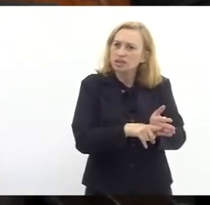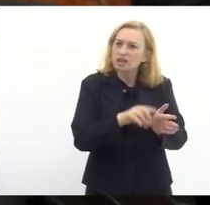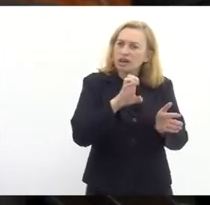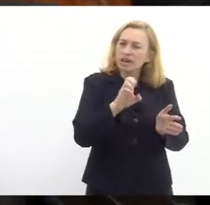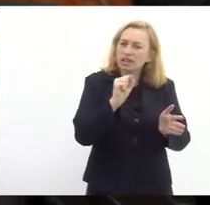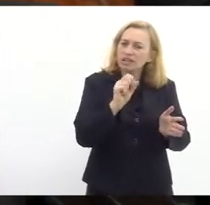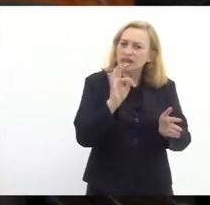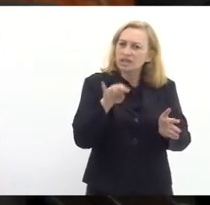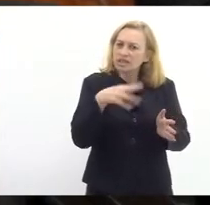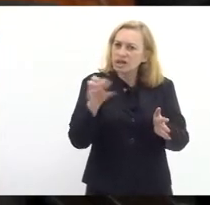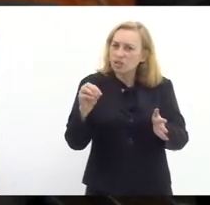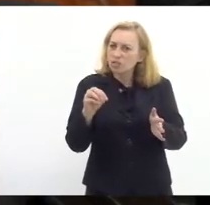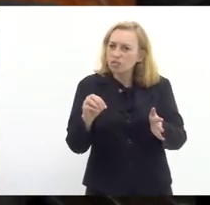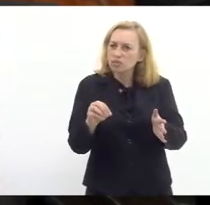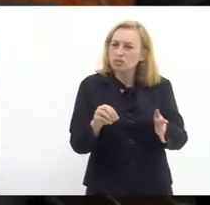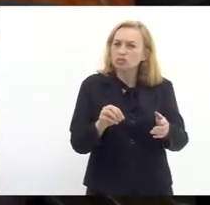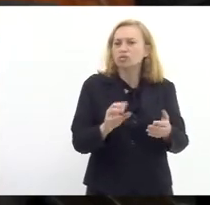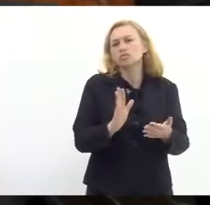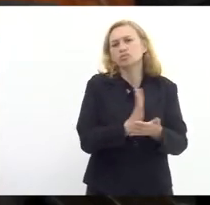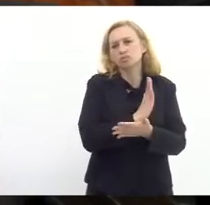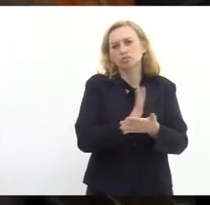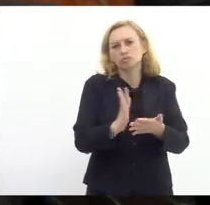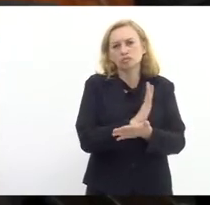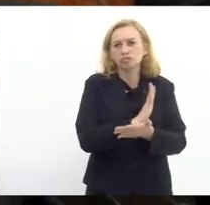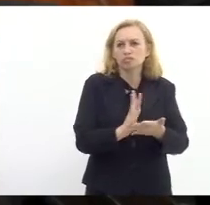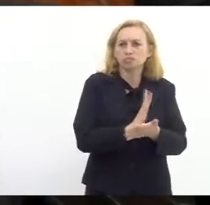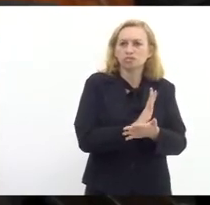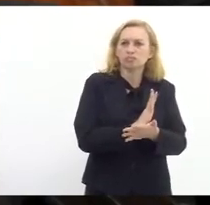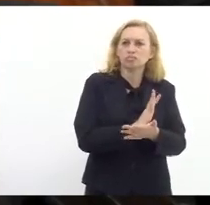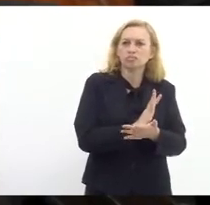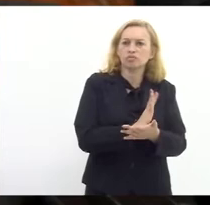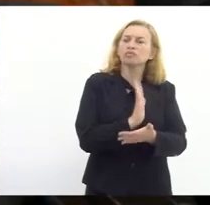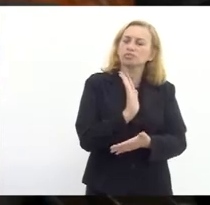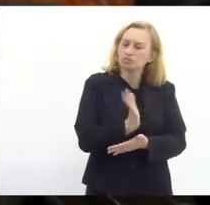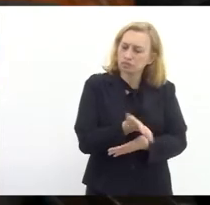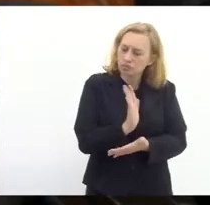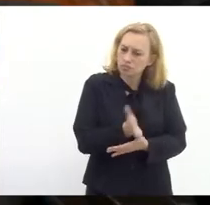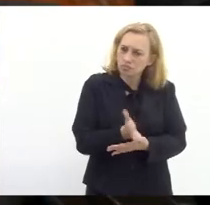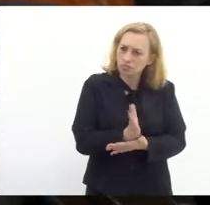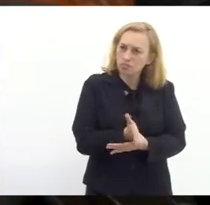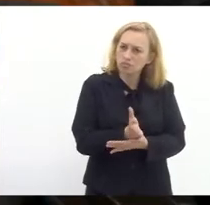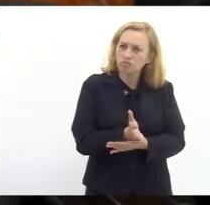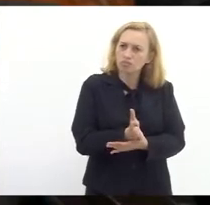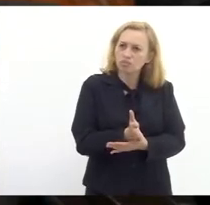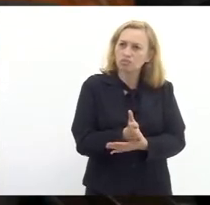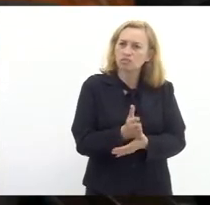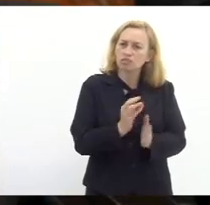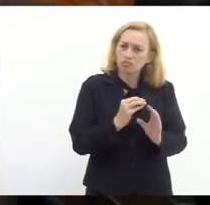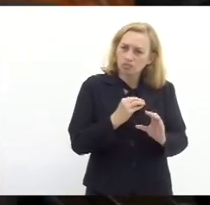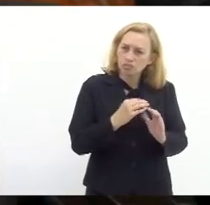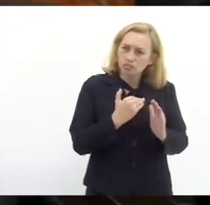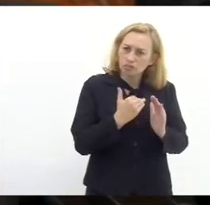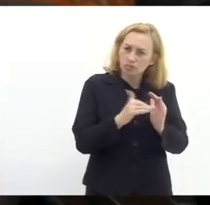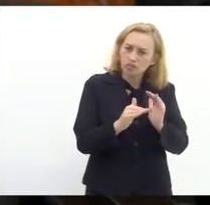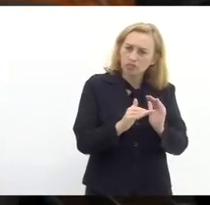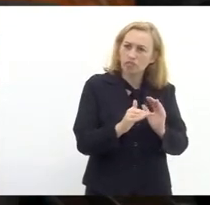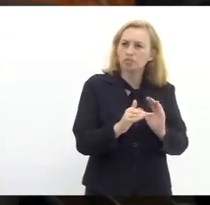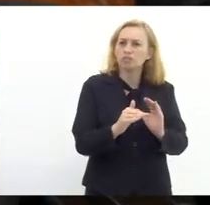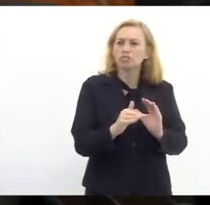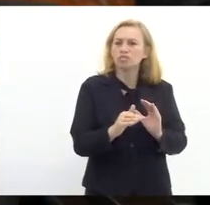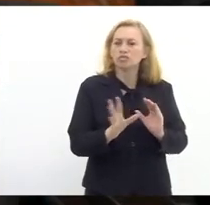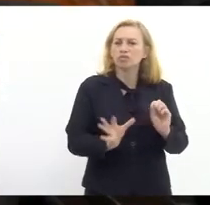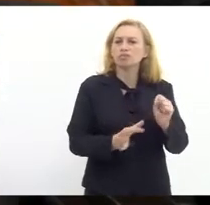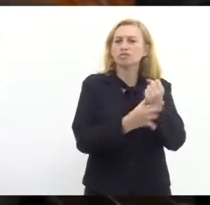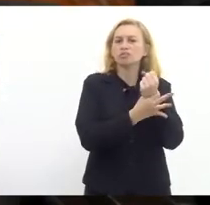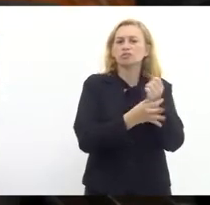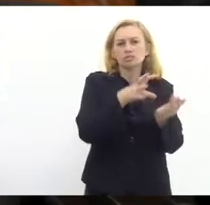dessas estações, e por algumas vezes nós já oficiamos aos órgãos de